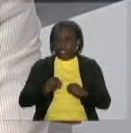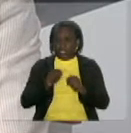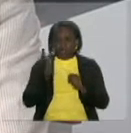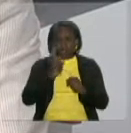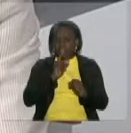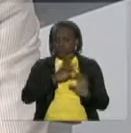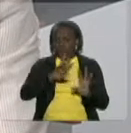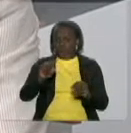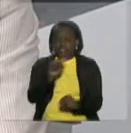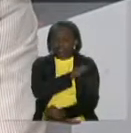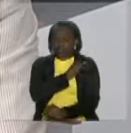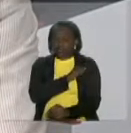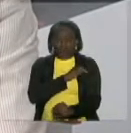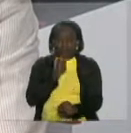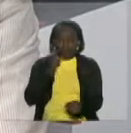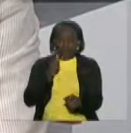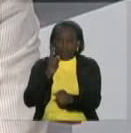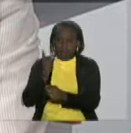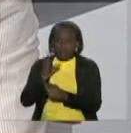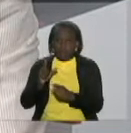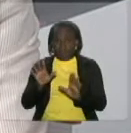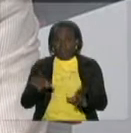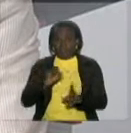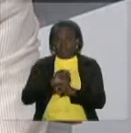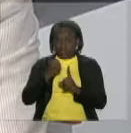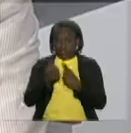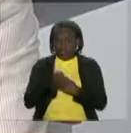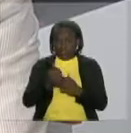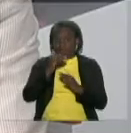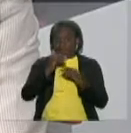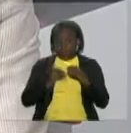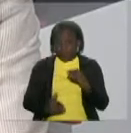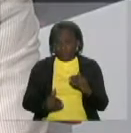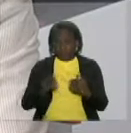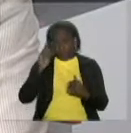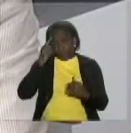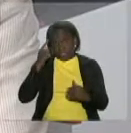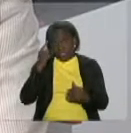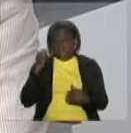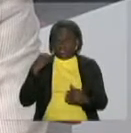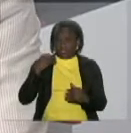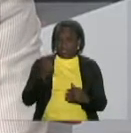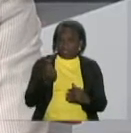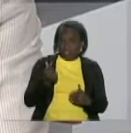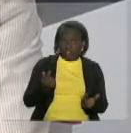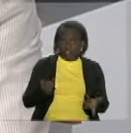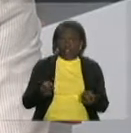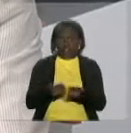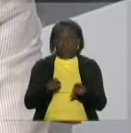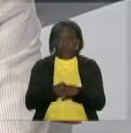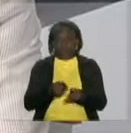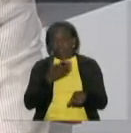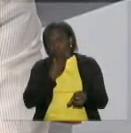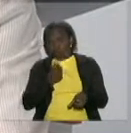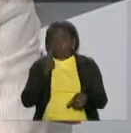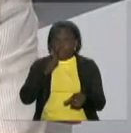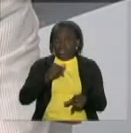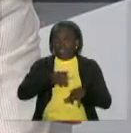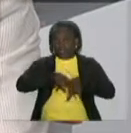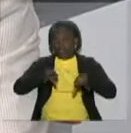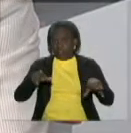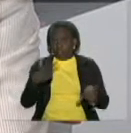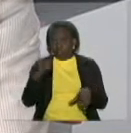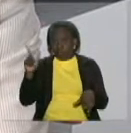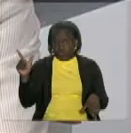pode tranquilamente alcançar todos os alunos. A defasagem social, por exemplo, se nós pensarmos em renda, até em questão de